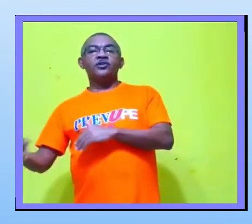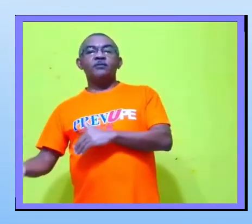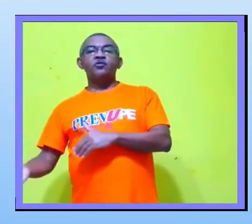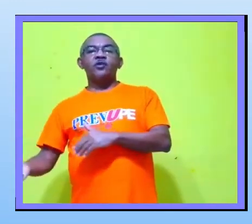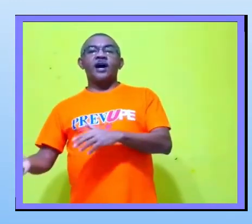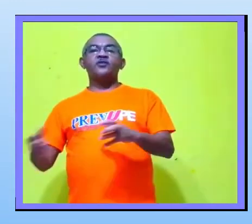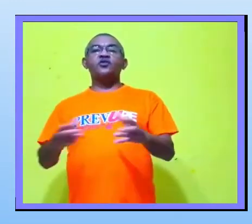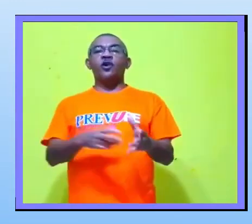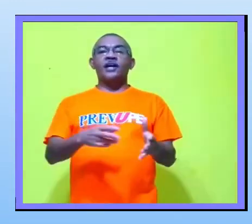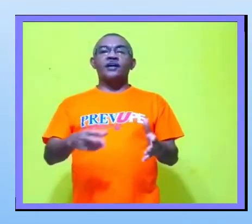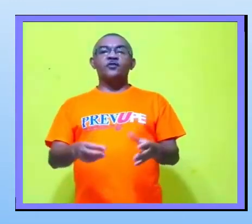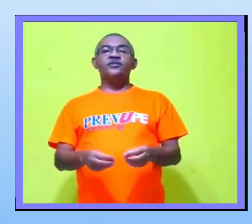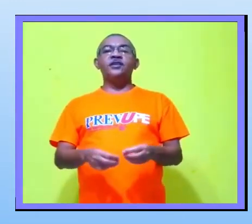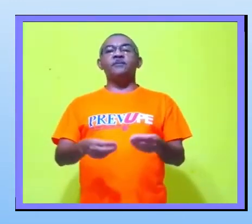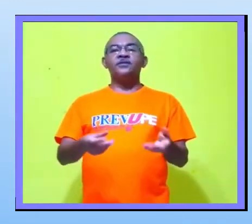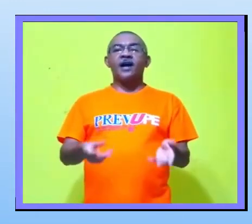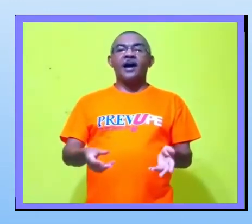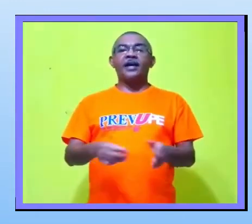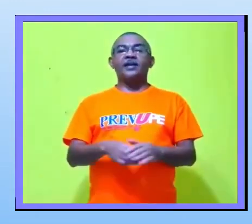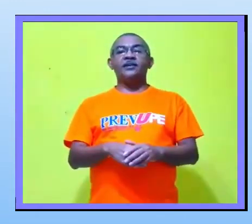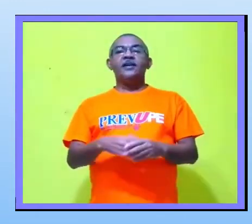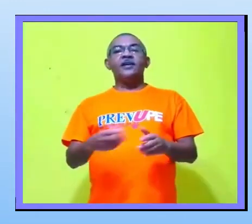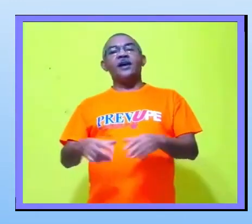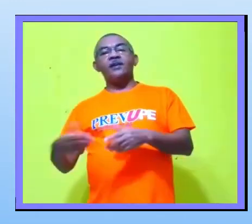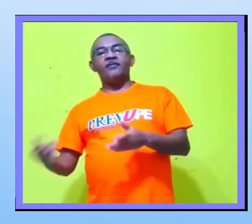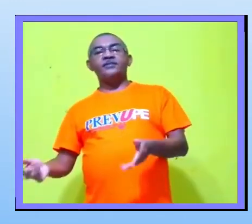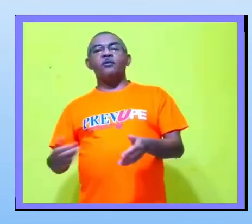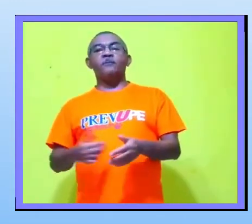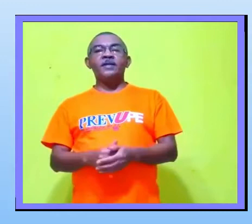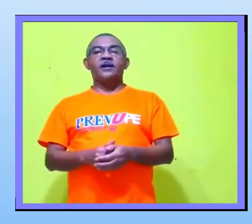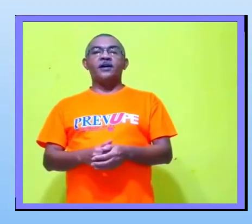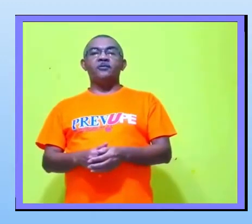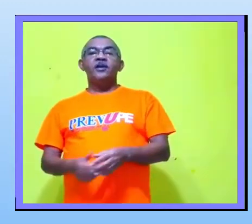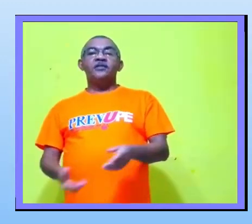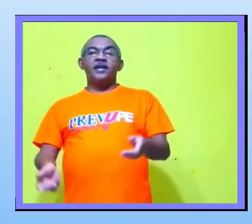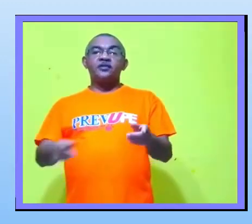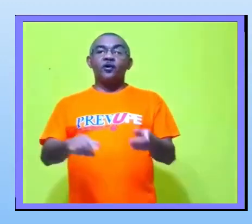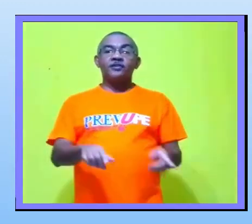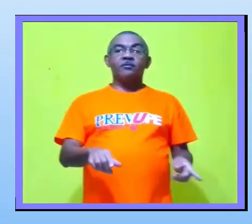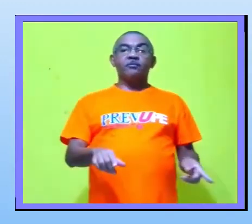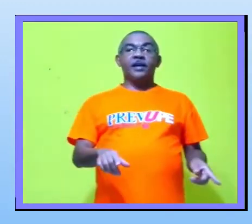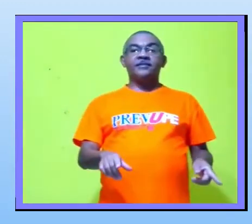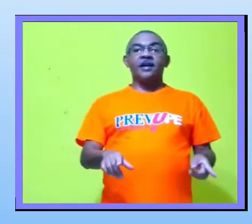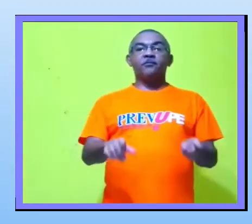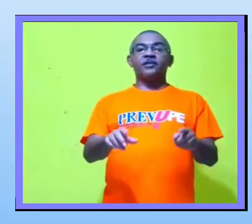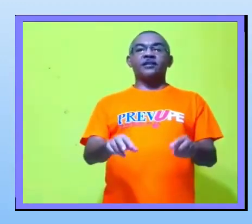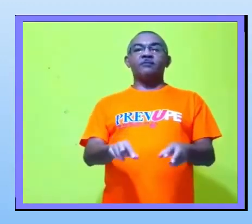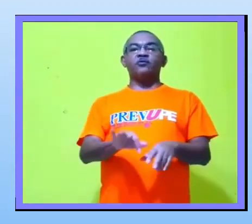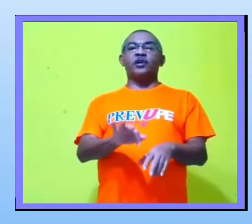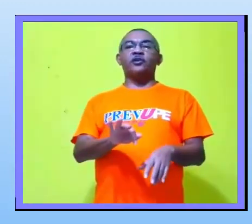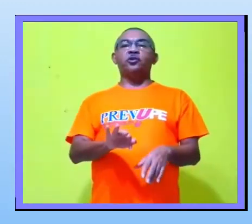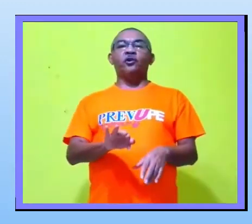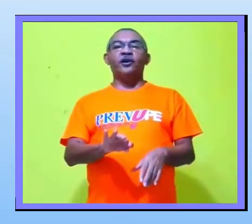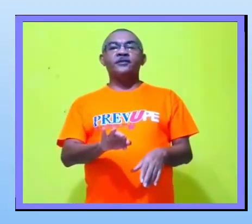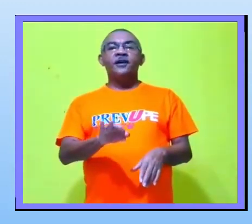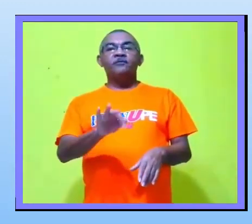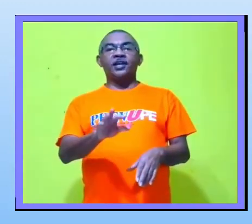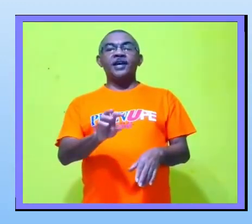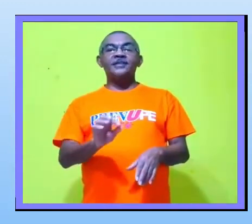Né? Nós temos, no caso, só ligações simples, AN, e aí vai ser o pentano. Nesse outro segundo exemplo, nós já temos o